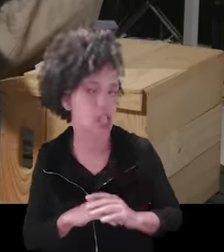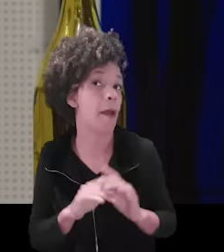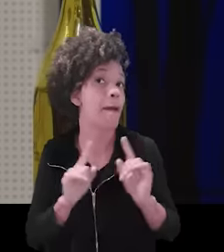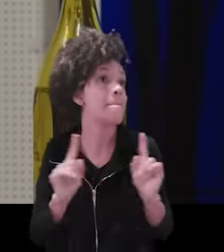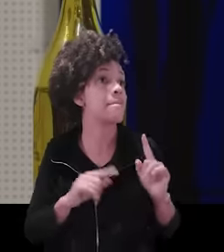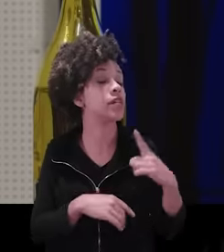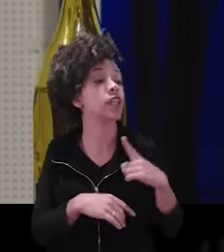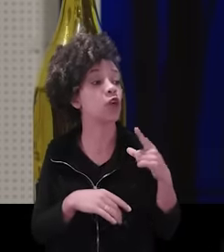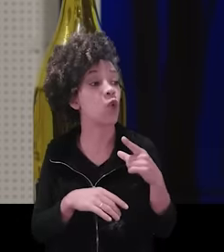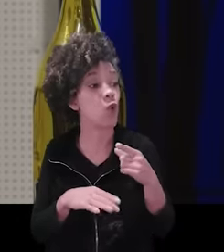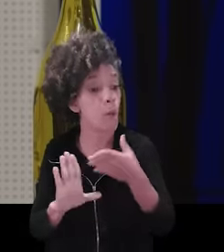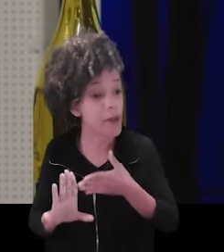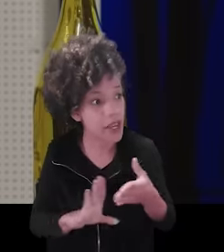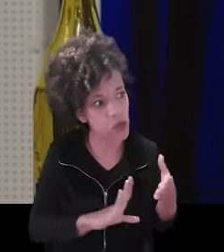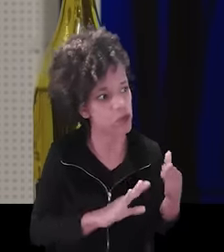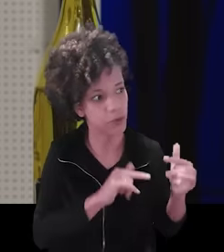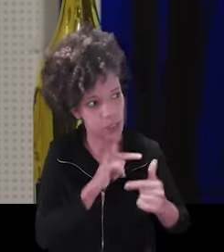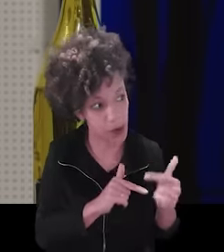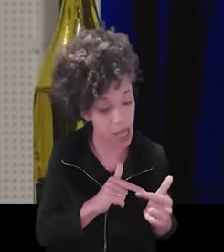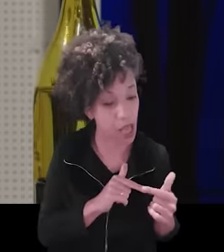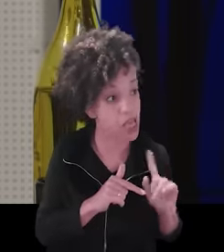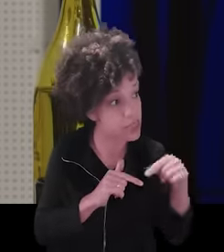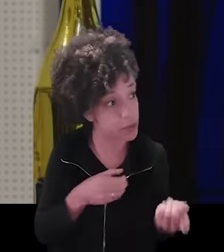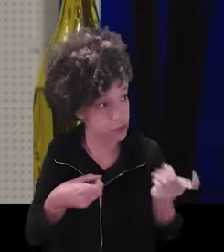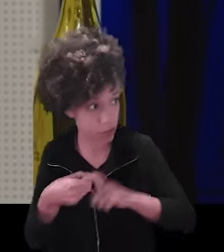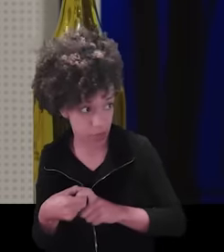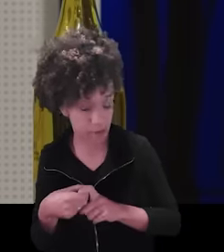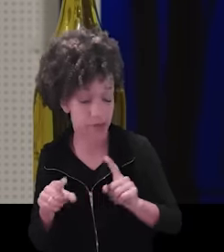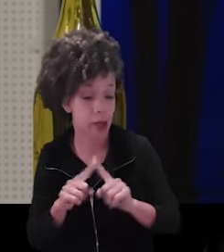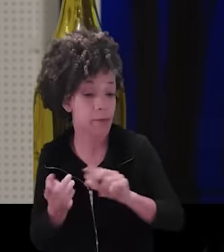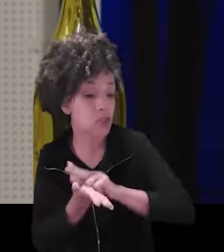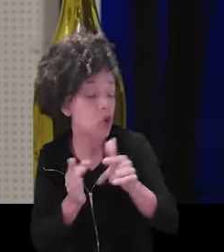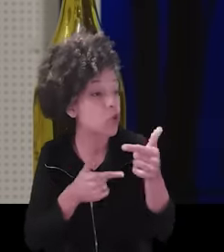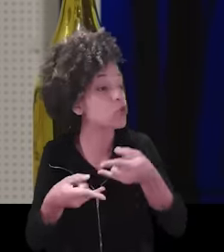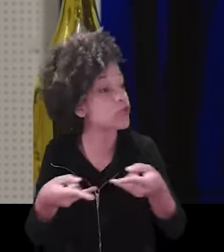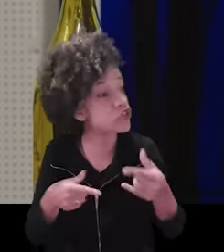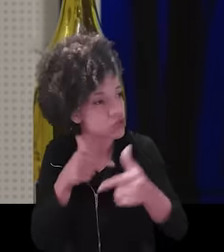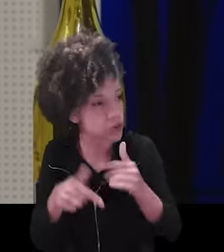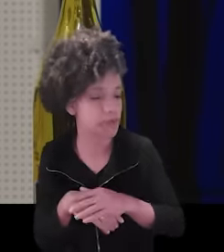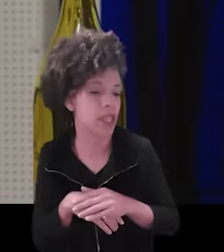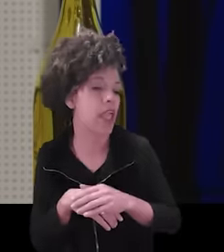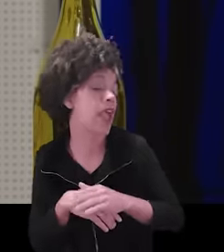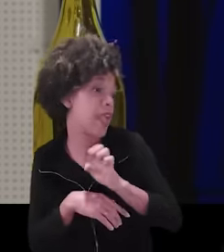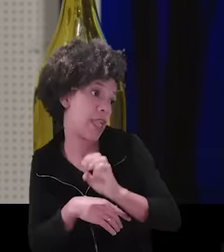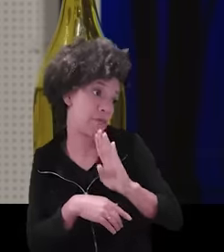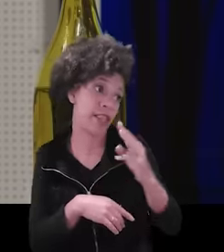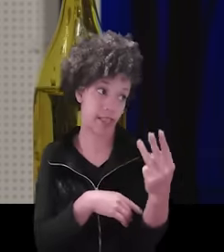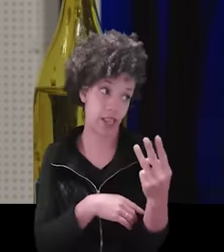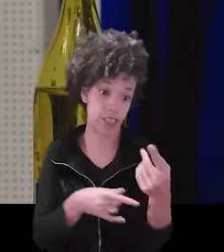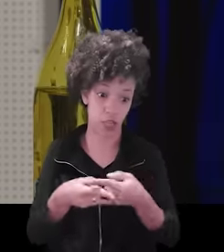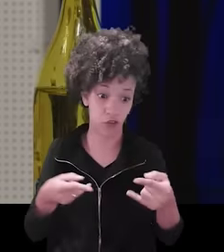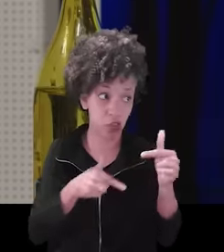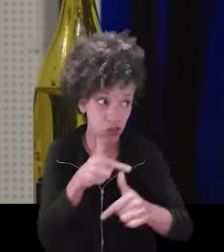faz só que ele te dá um tempo lá para trabalhar e voltar agora eu tenho dos vistos de trabalho por exemplo e B3 é